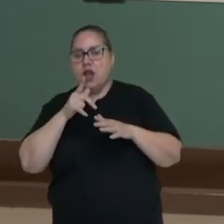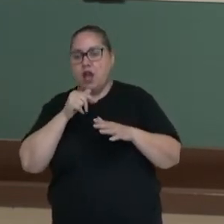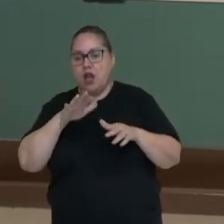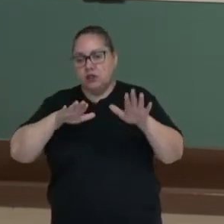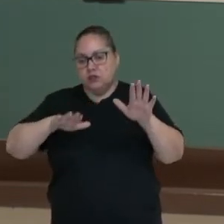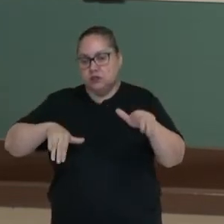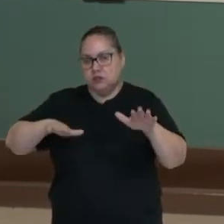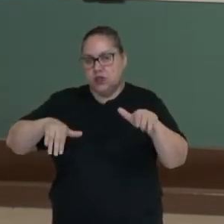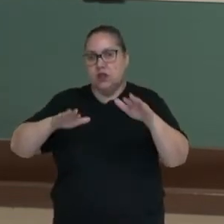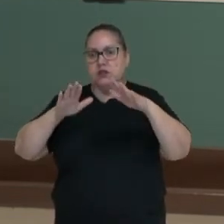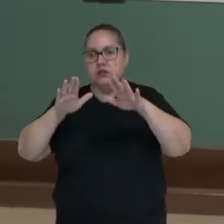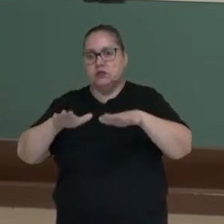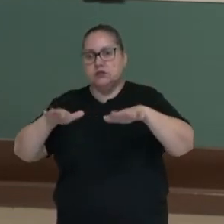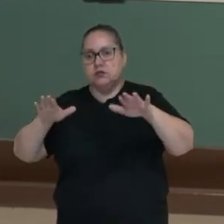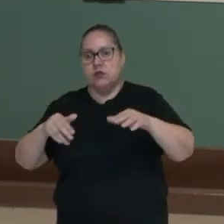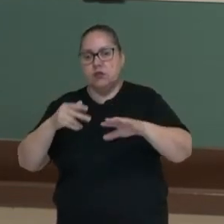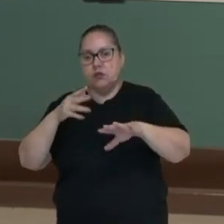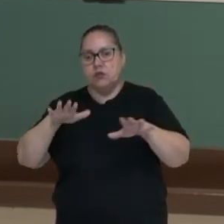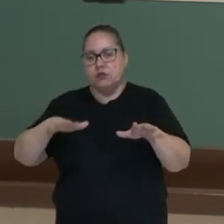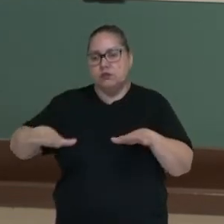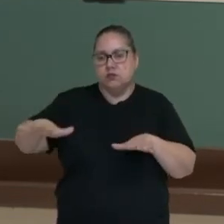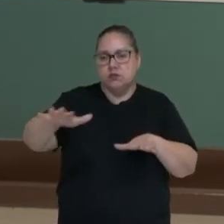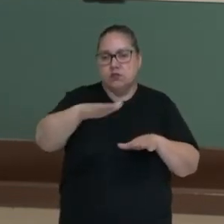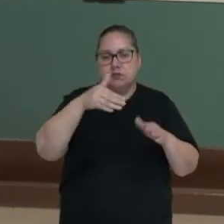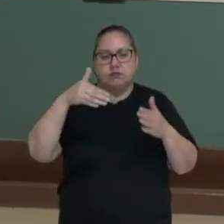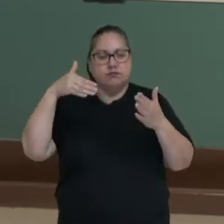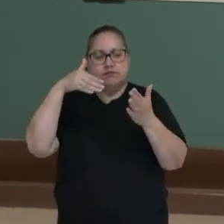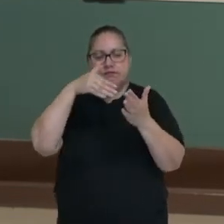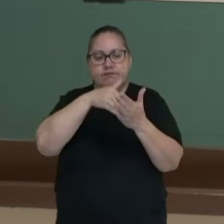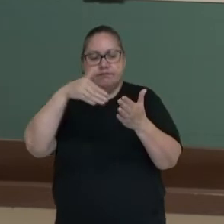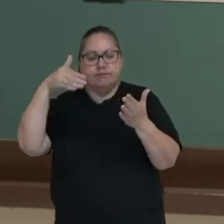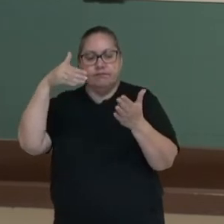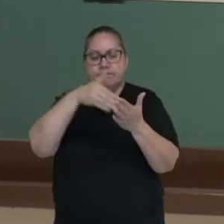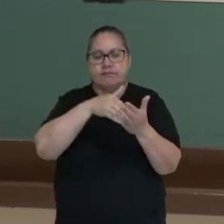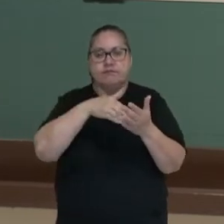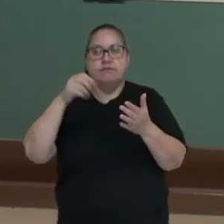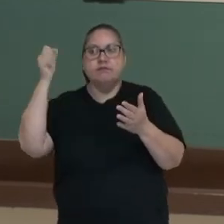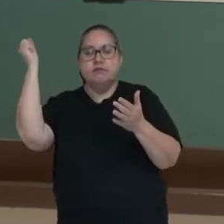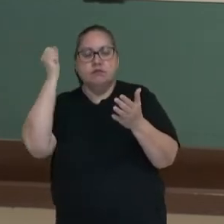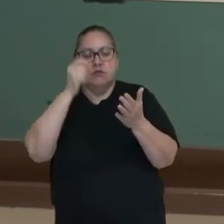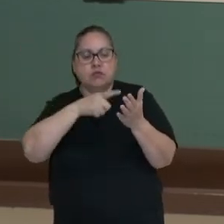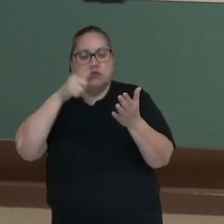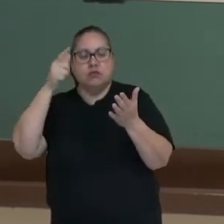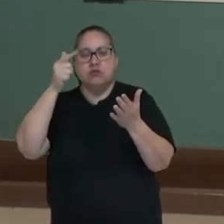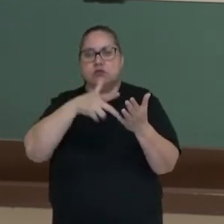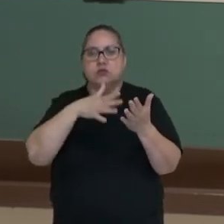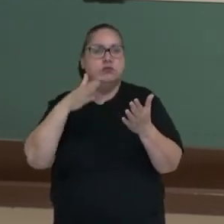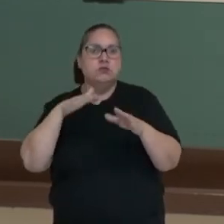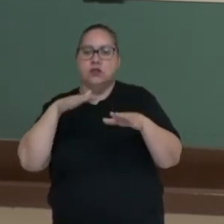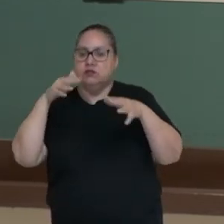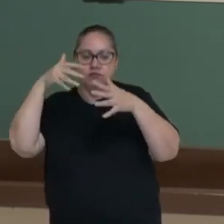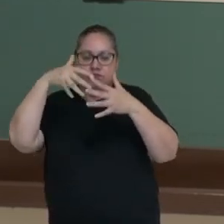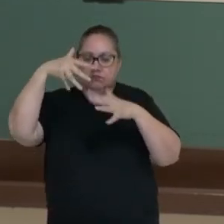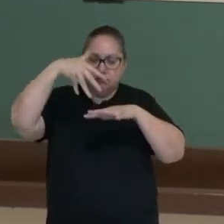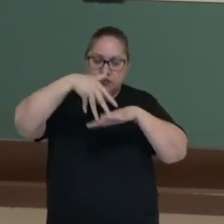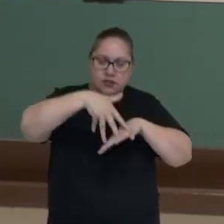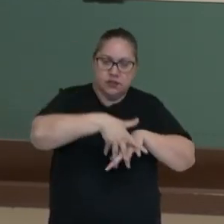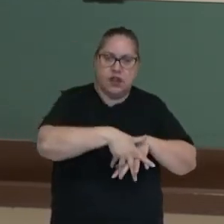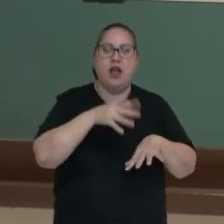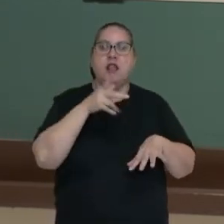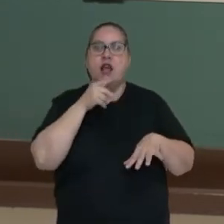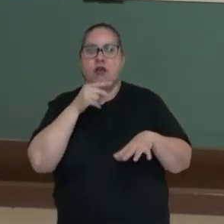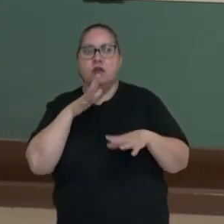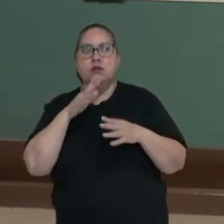essa película do petróleo, vai impedir uma barreira e essa luminosidade não vai penetrar na água.